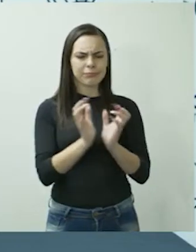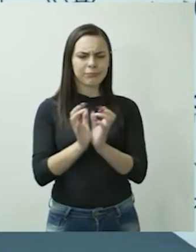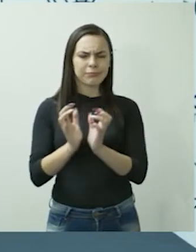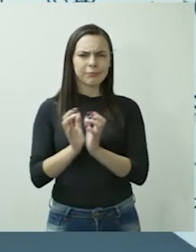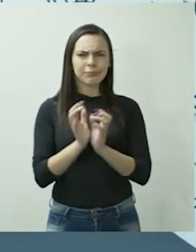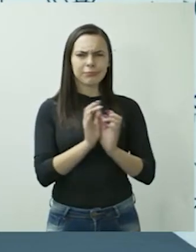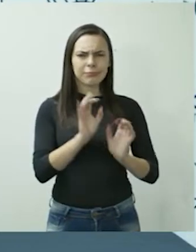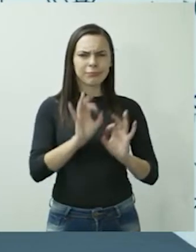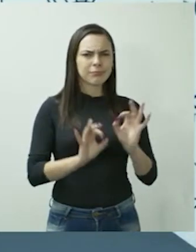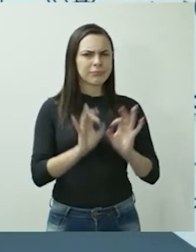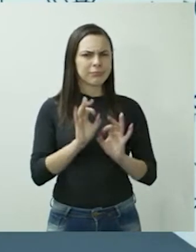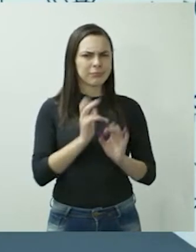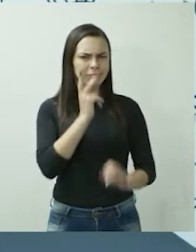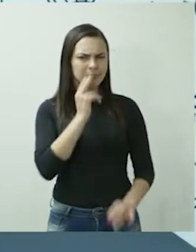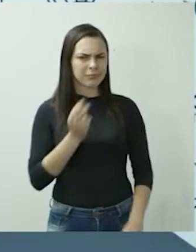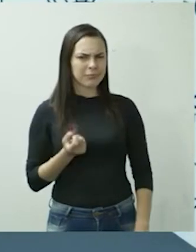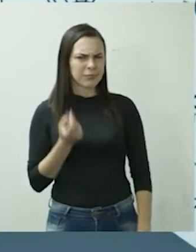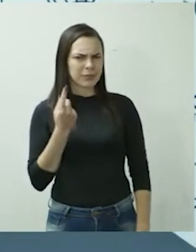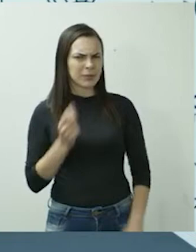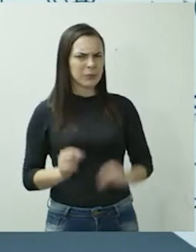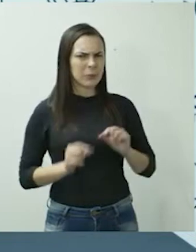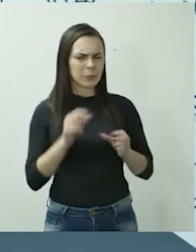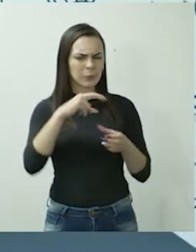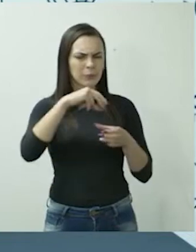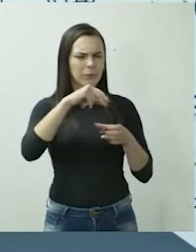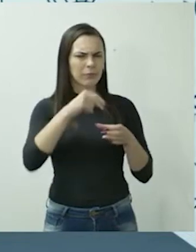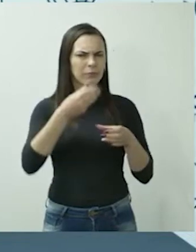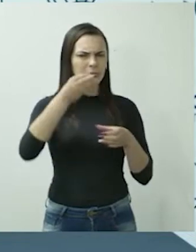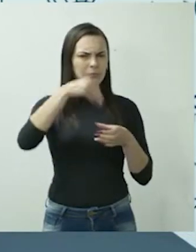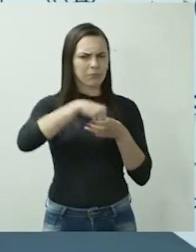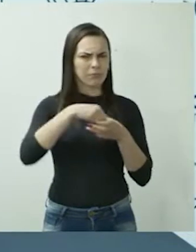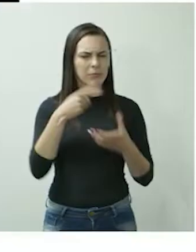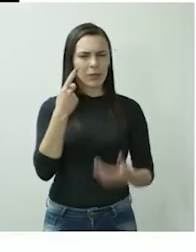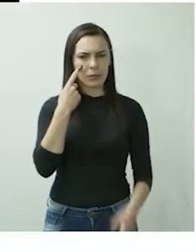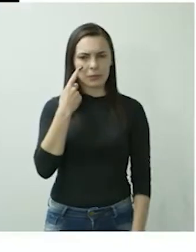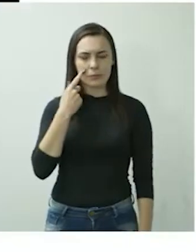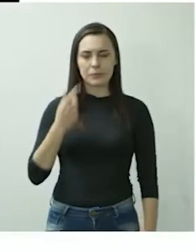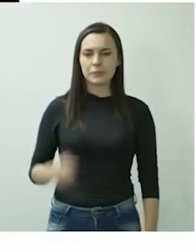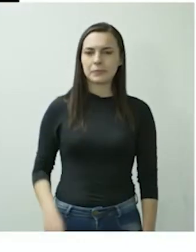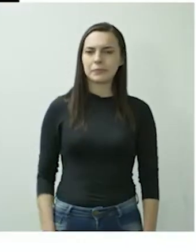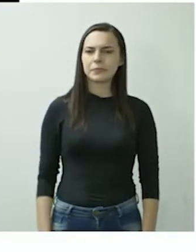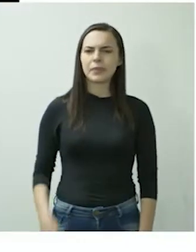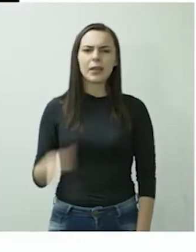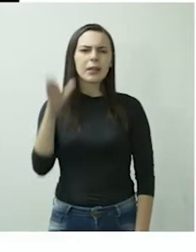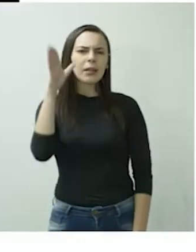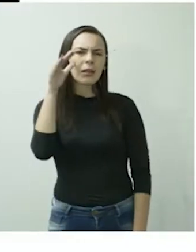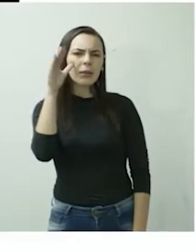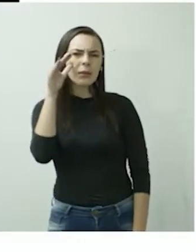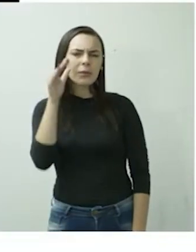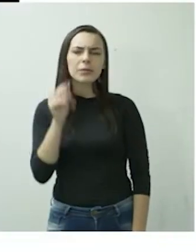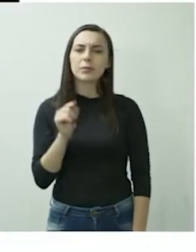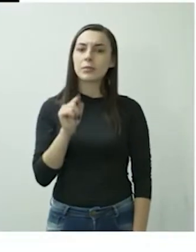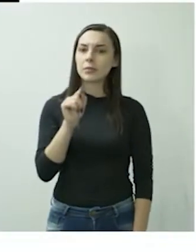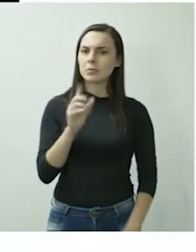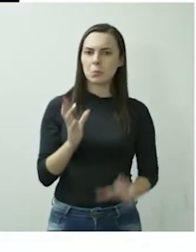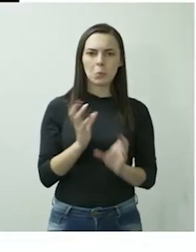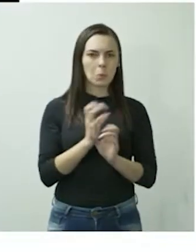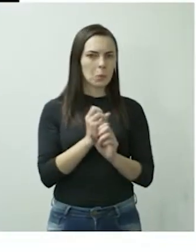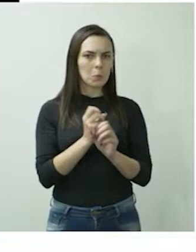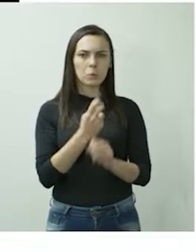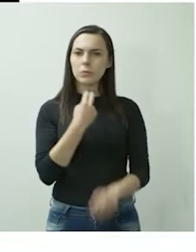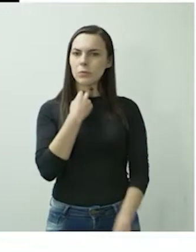meio estranhas aí. E de tampinhas. Vejam lá. Então, ela quer saber de vocês, sem